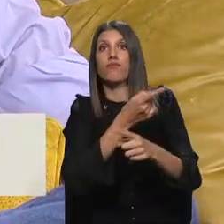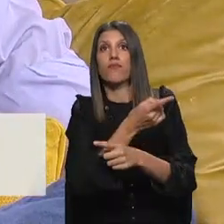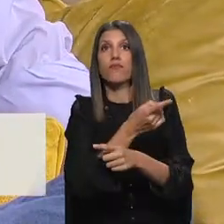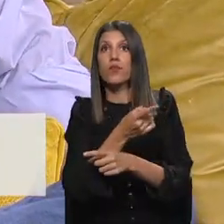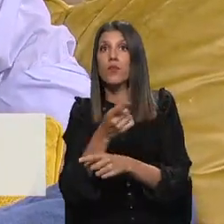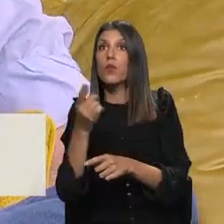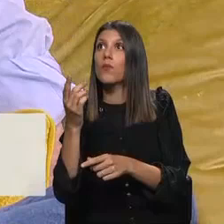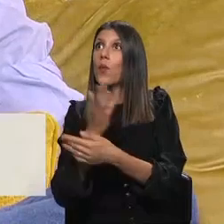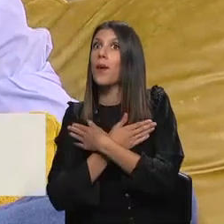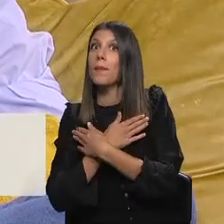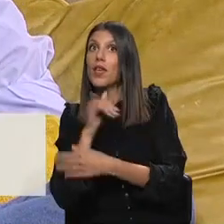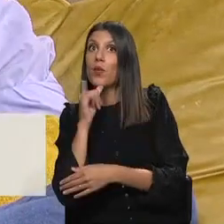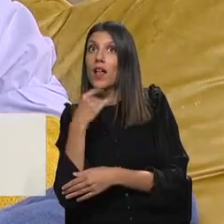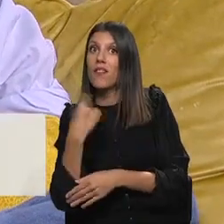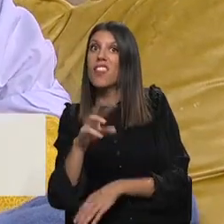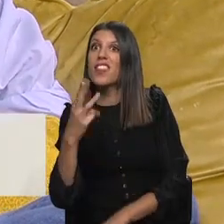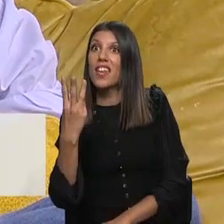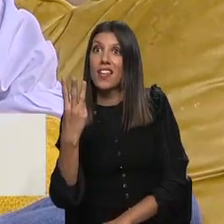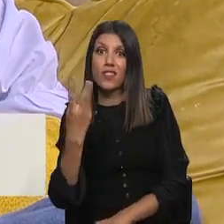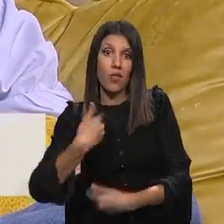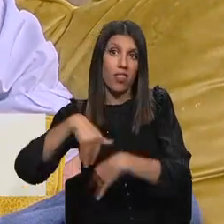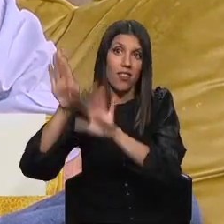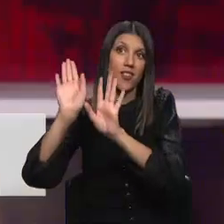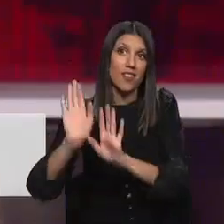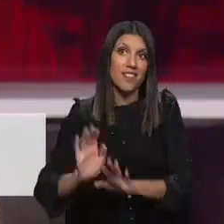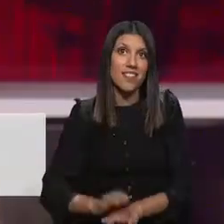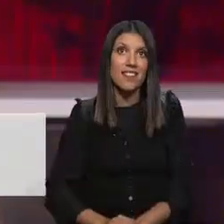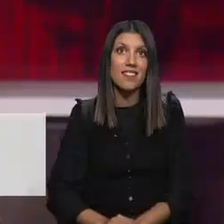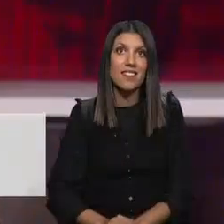deve ter 3. A canetas das agências funerárias é qualquer coisa.